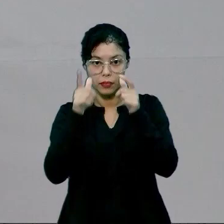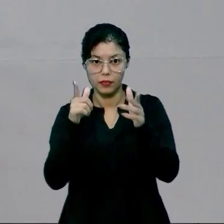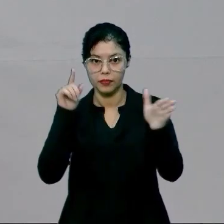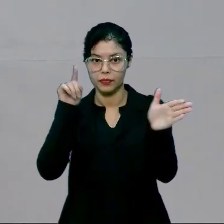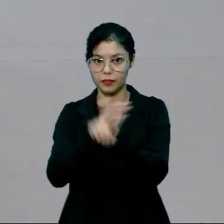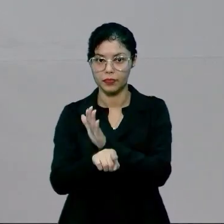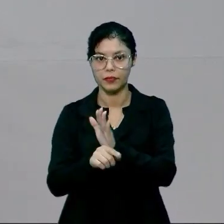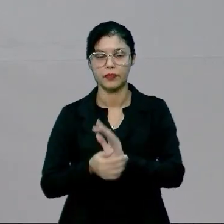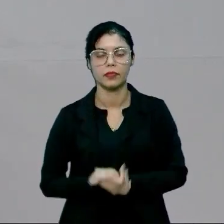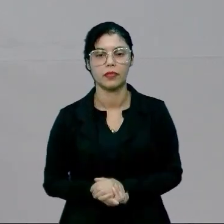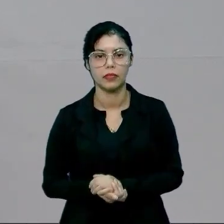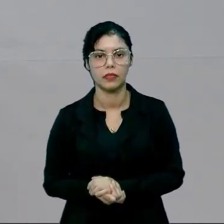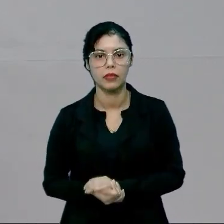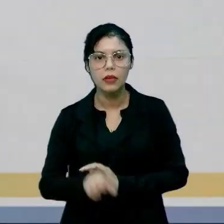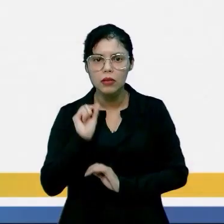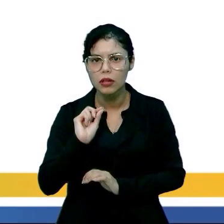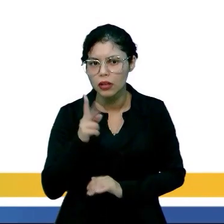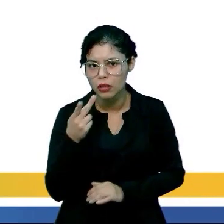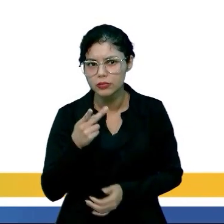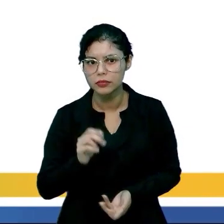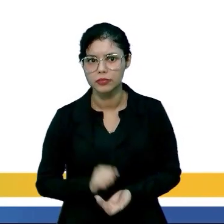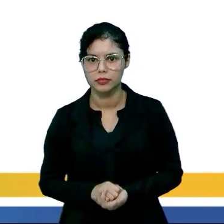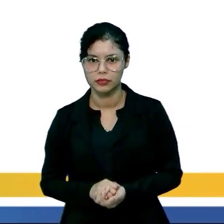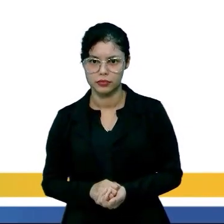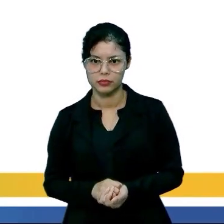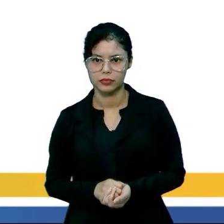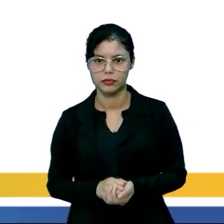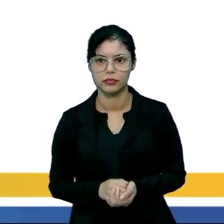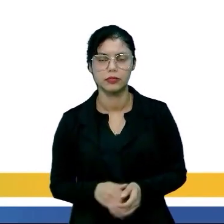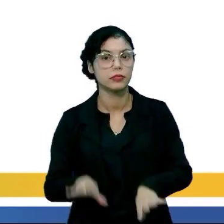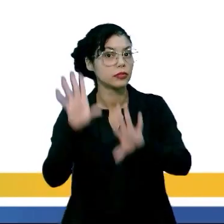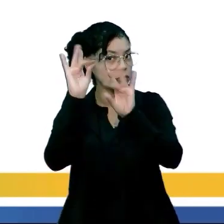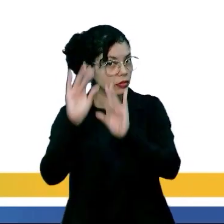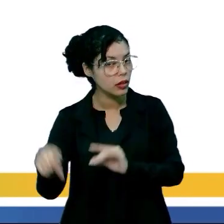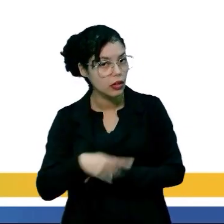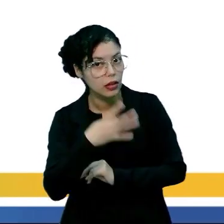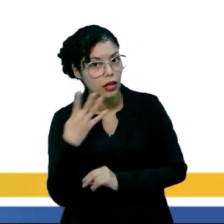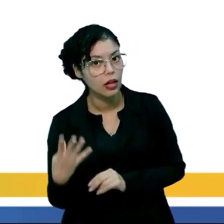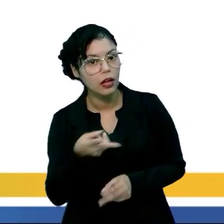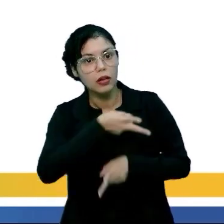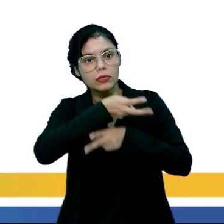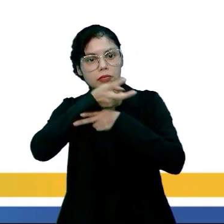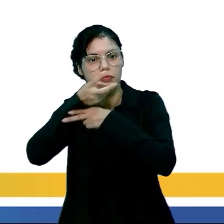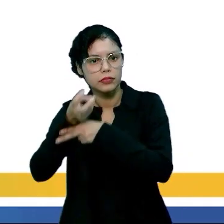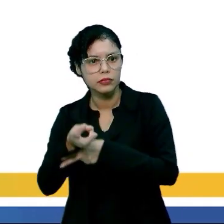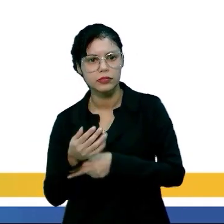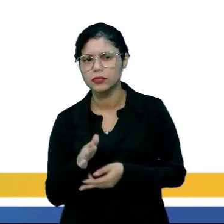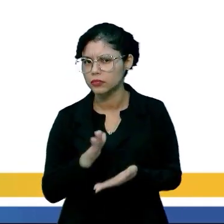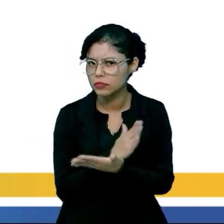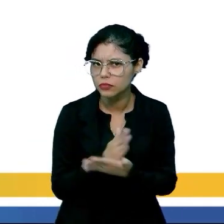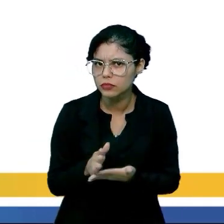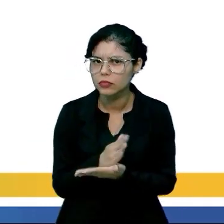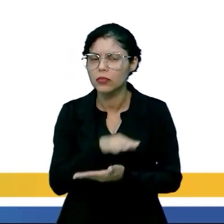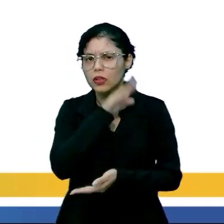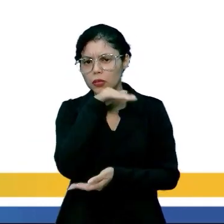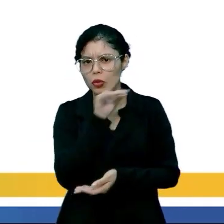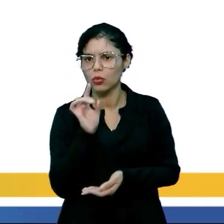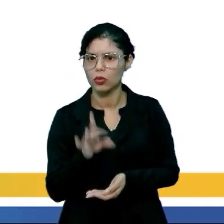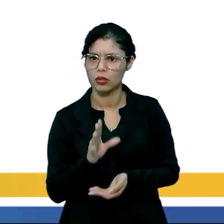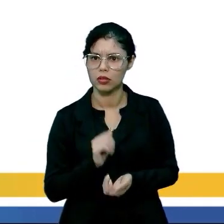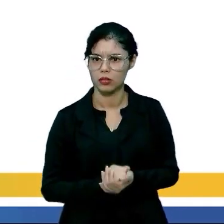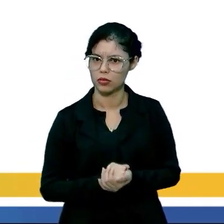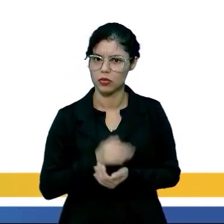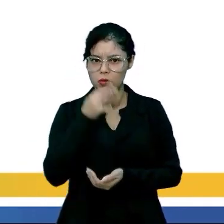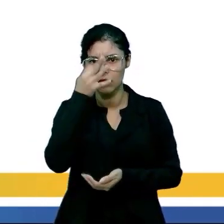na questão. O que ele está falando? Ele dá a entender que está atraindo algum animal ou simplesmente está falando,